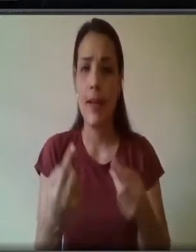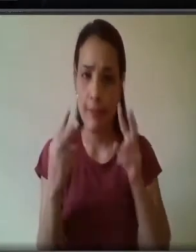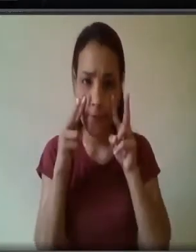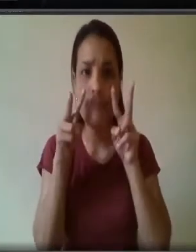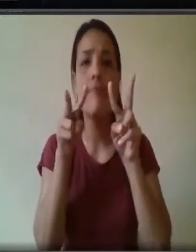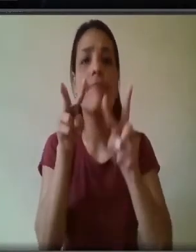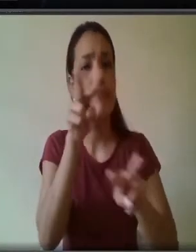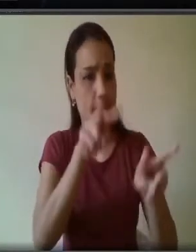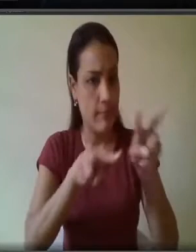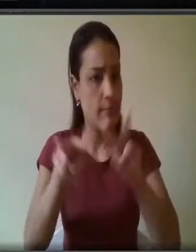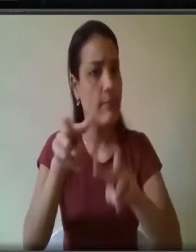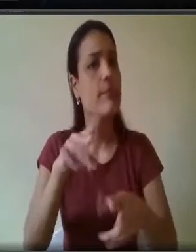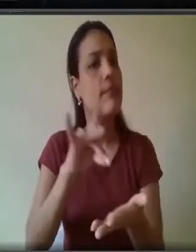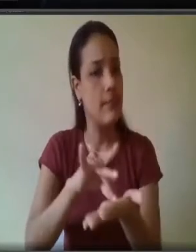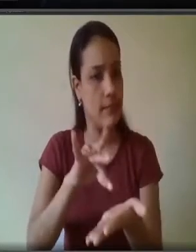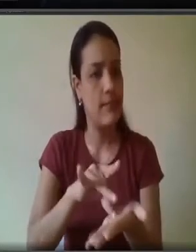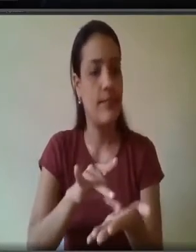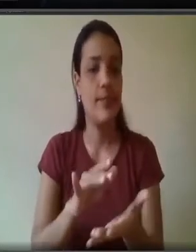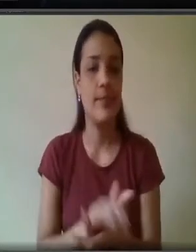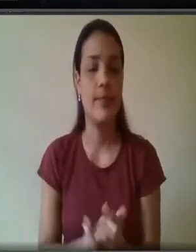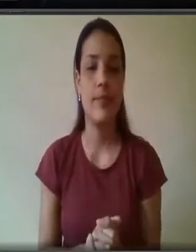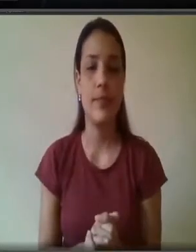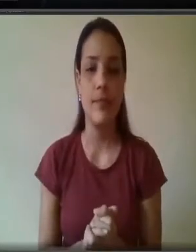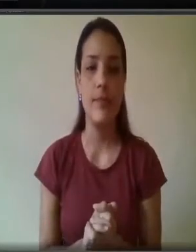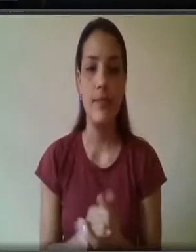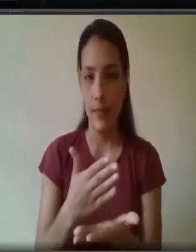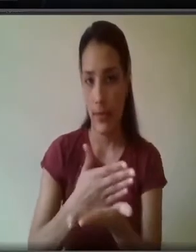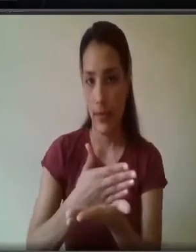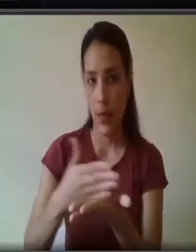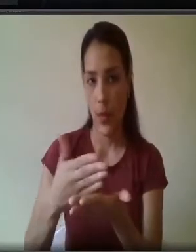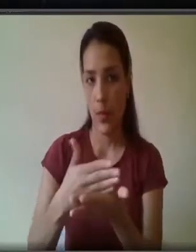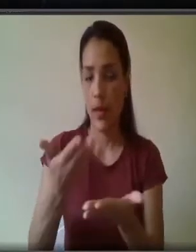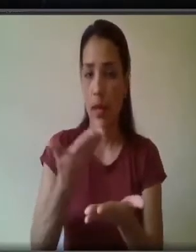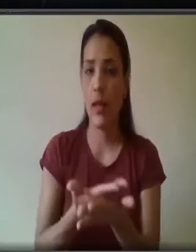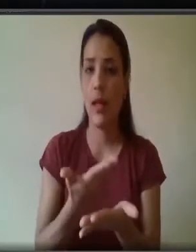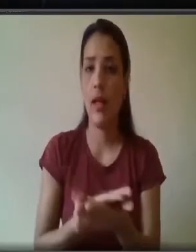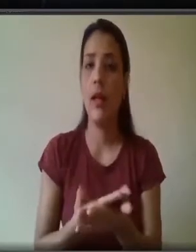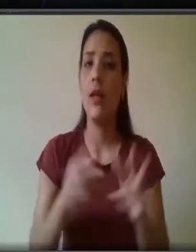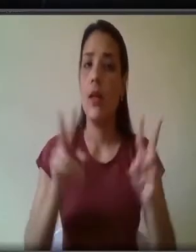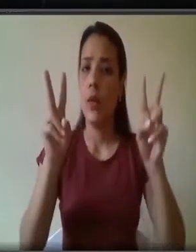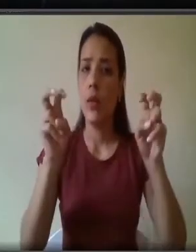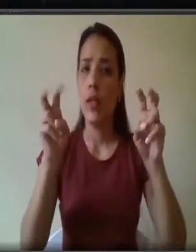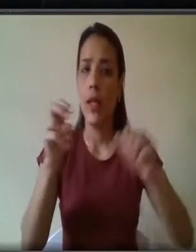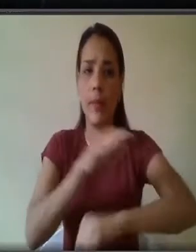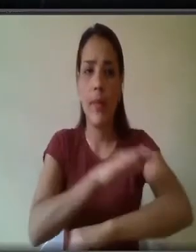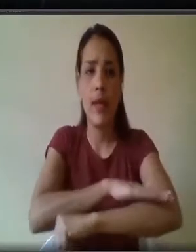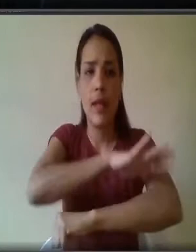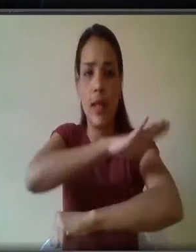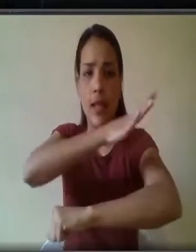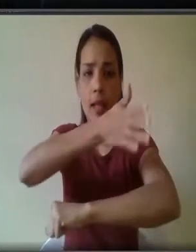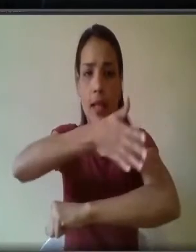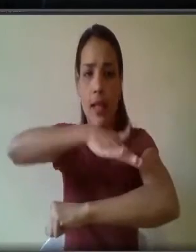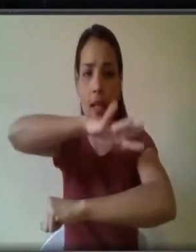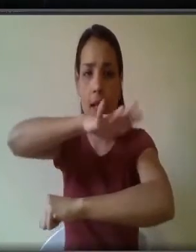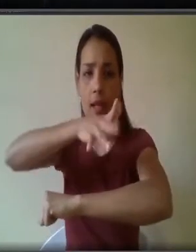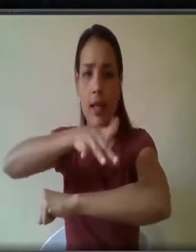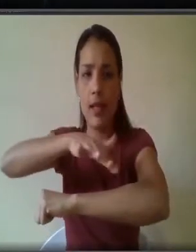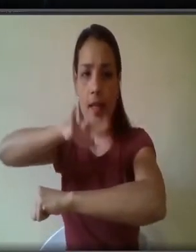vai começar com uma aula que fala sobre o relevo. Vocês estão visualizando